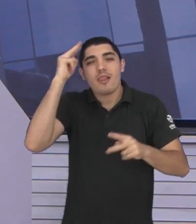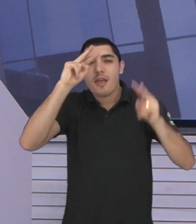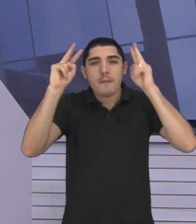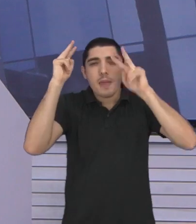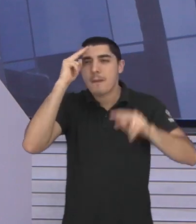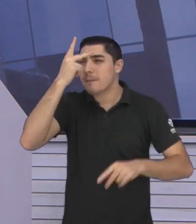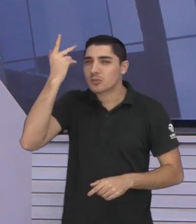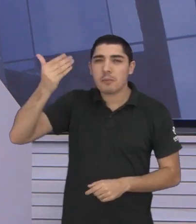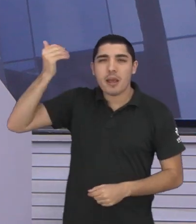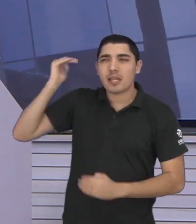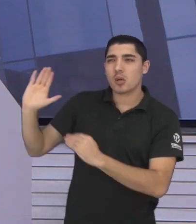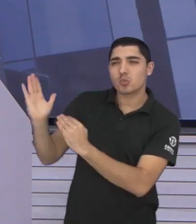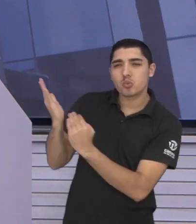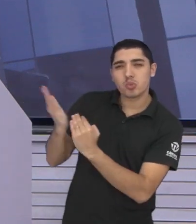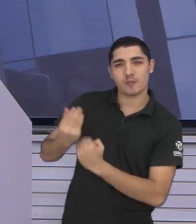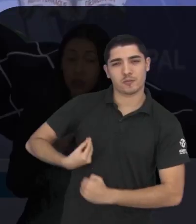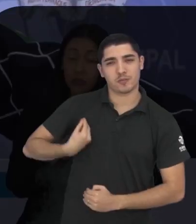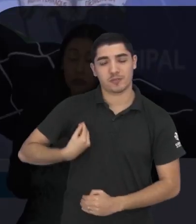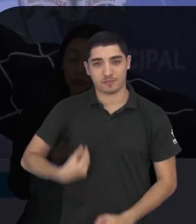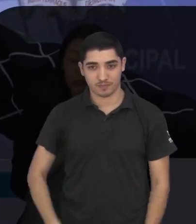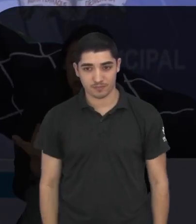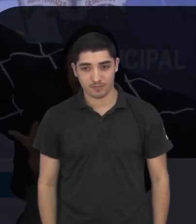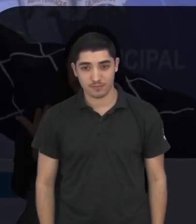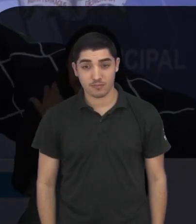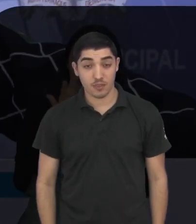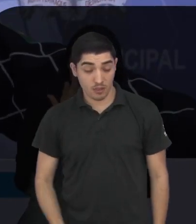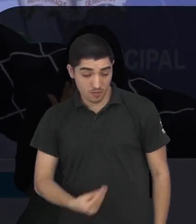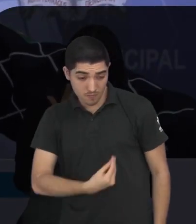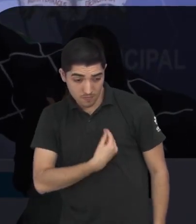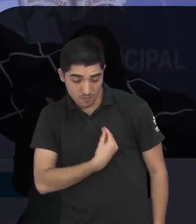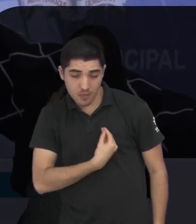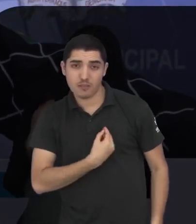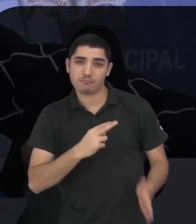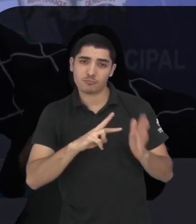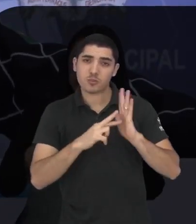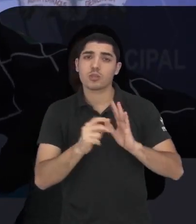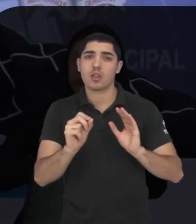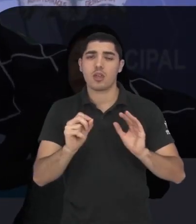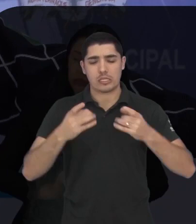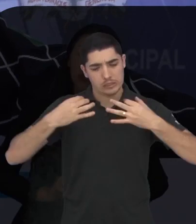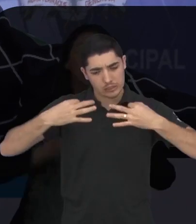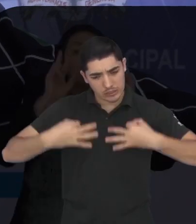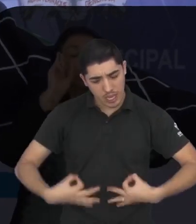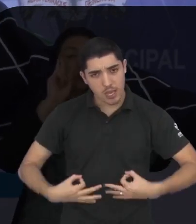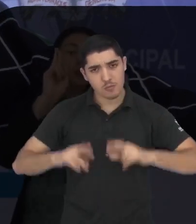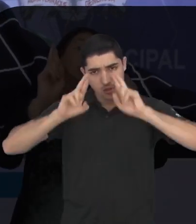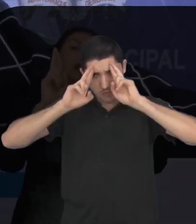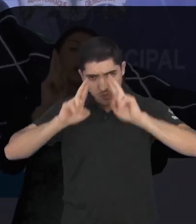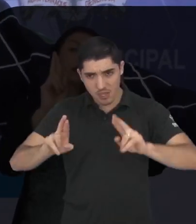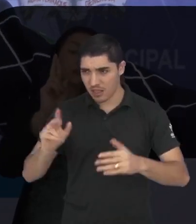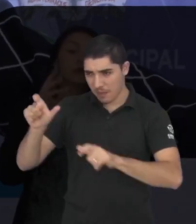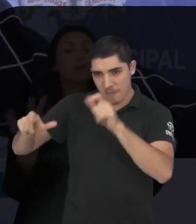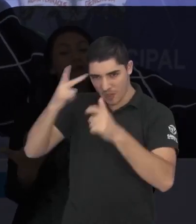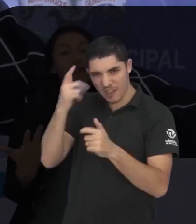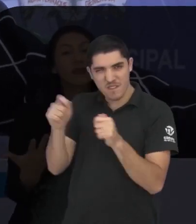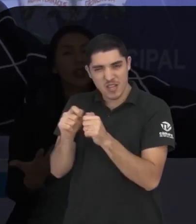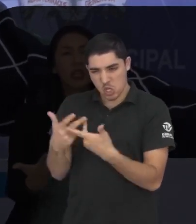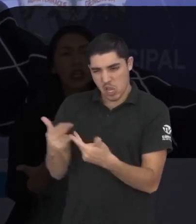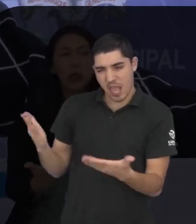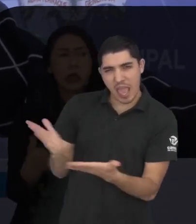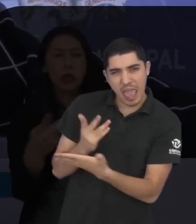novos conselheiros é vista como positiva pelos veteranos. Afinal, o objetivo de todos é o mesmo: garantir os direitos